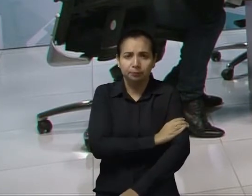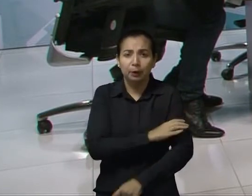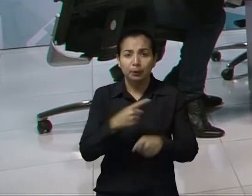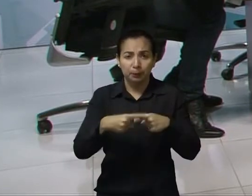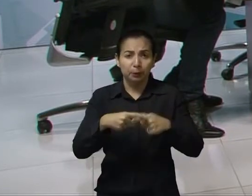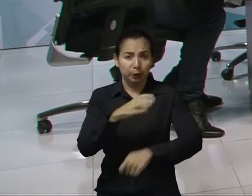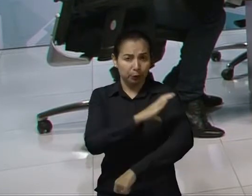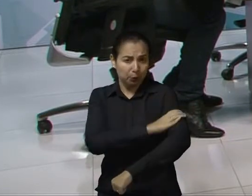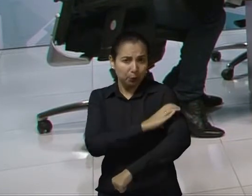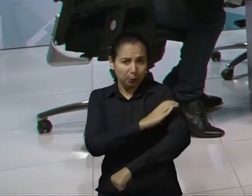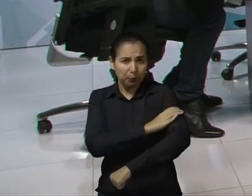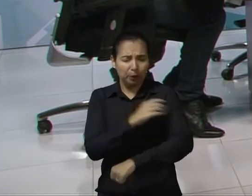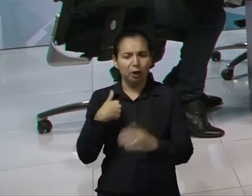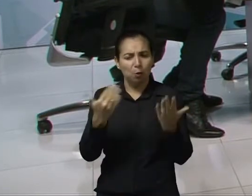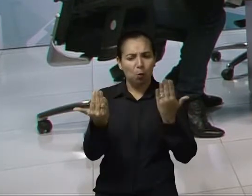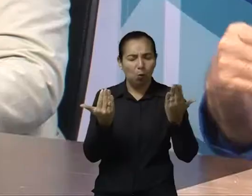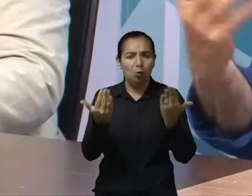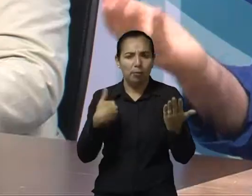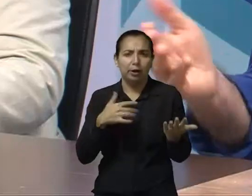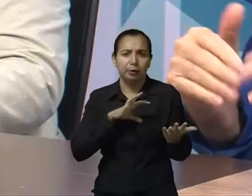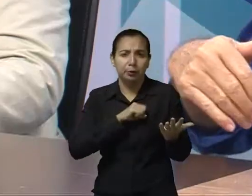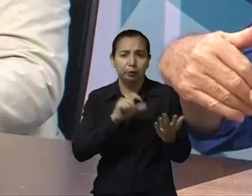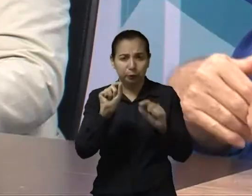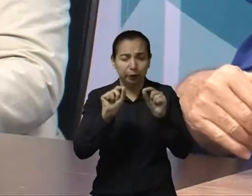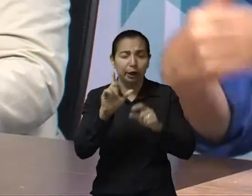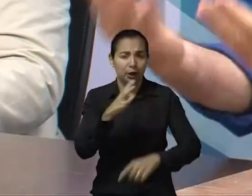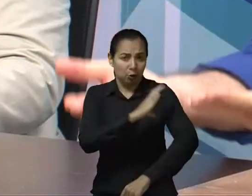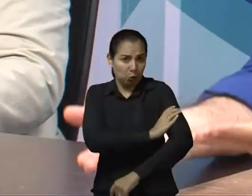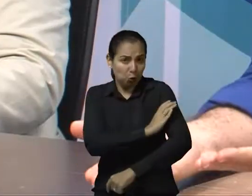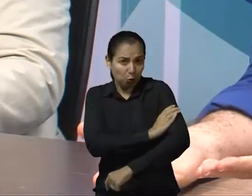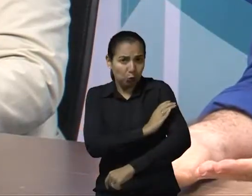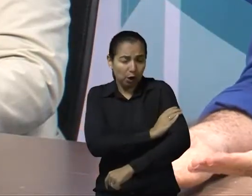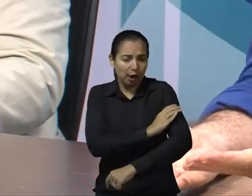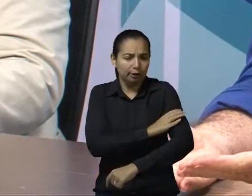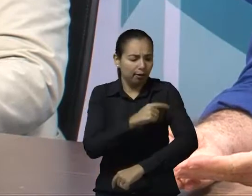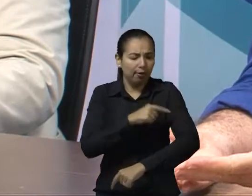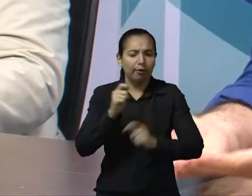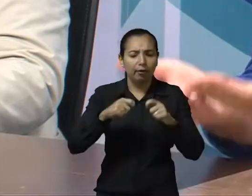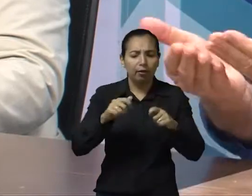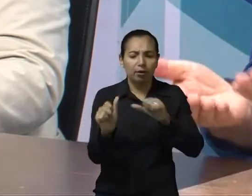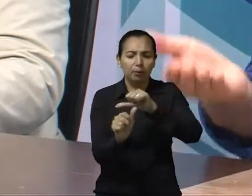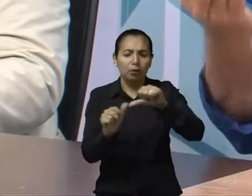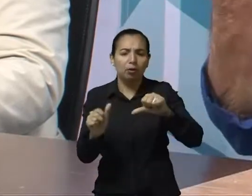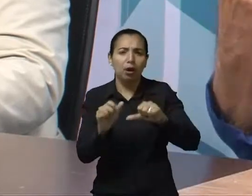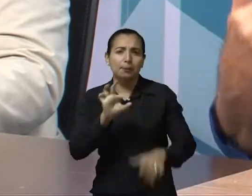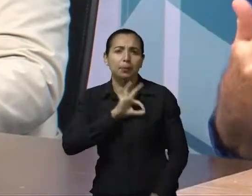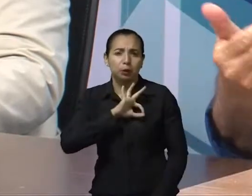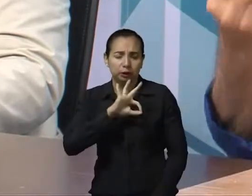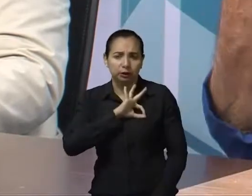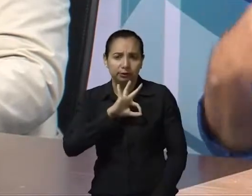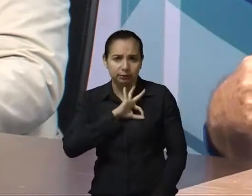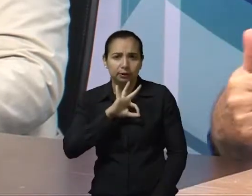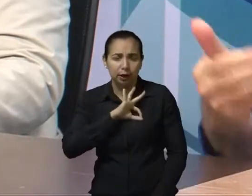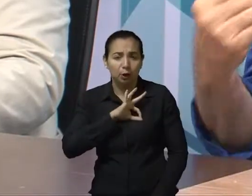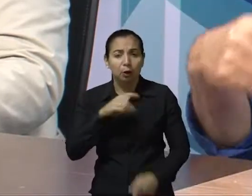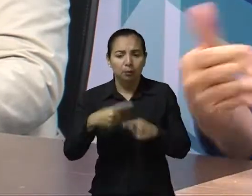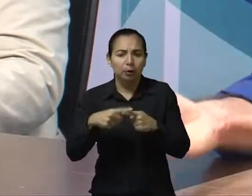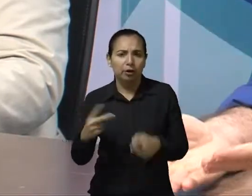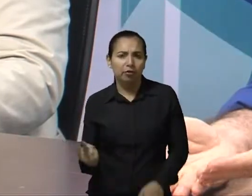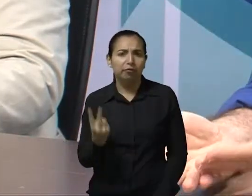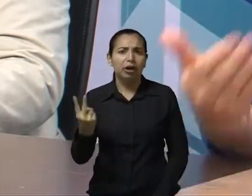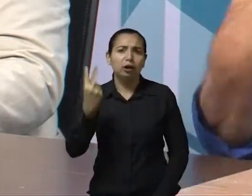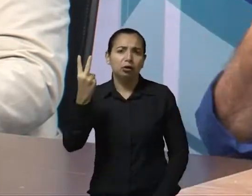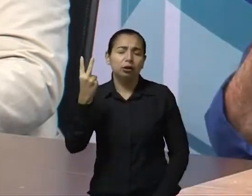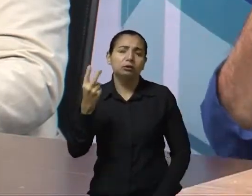o guarda municipal não necessariamente ele teria que passar para ser policial, ele poderia ser realmente valorizado no